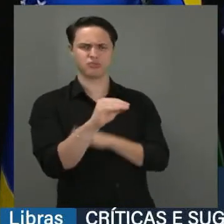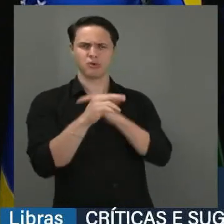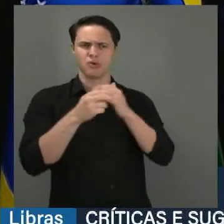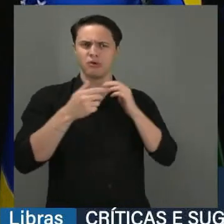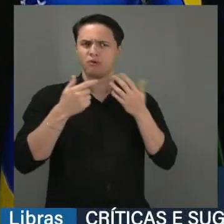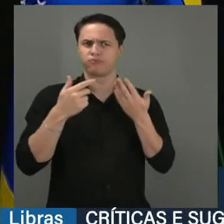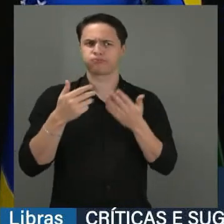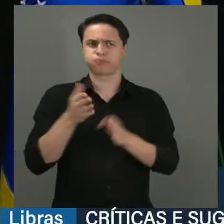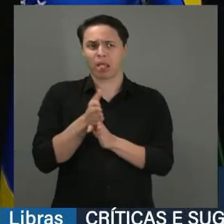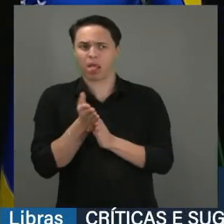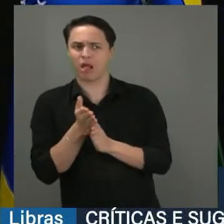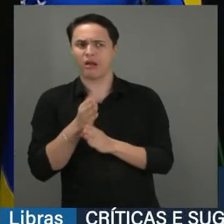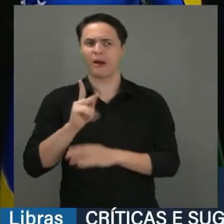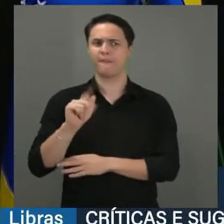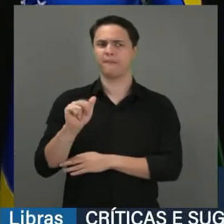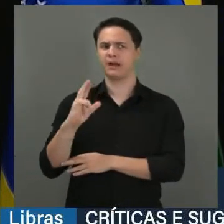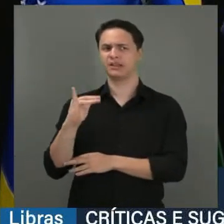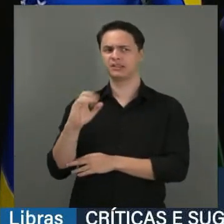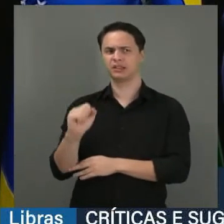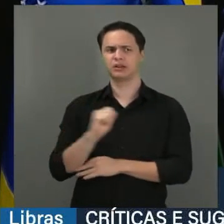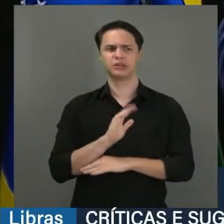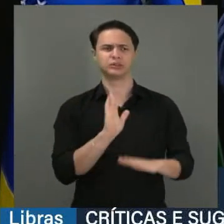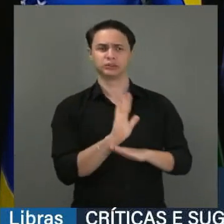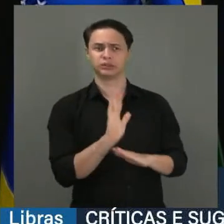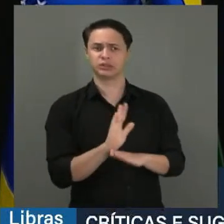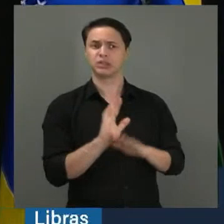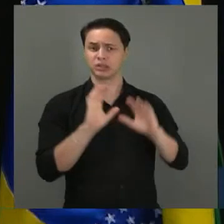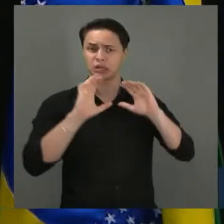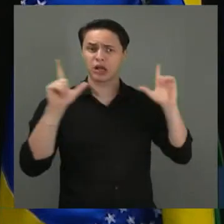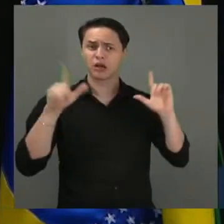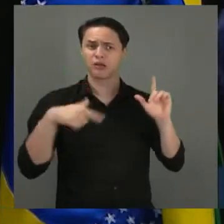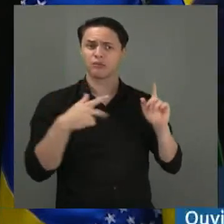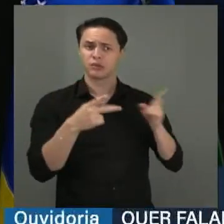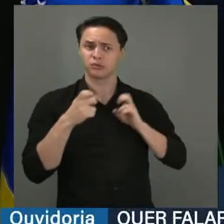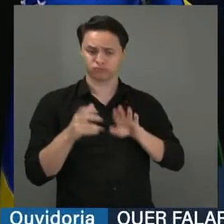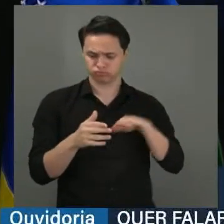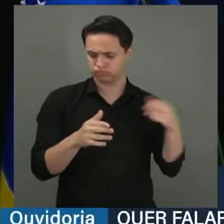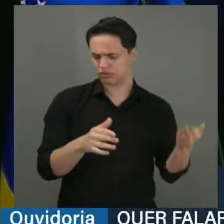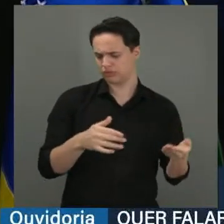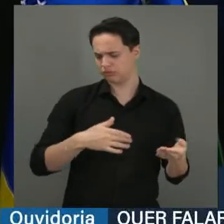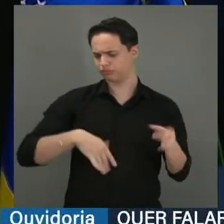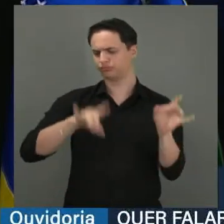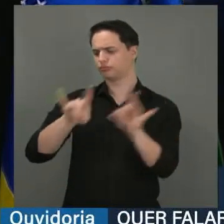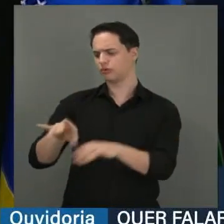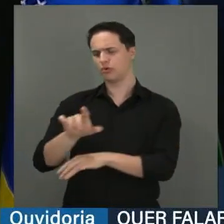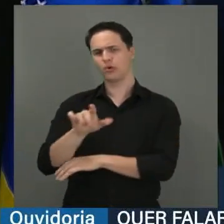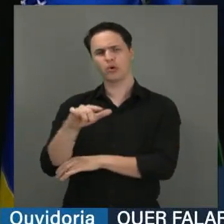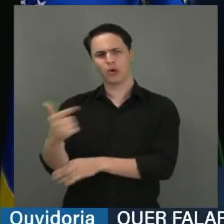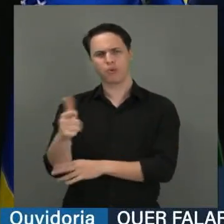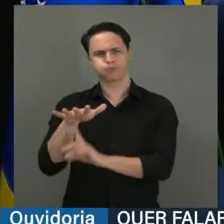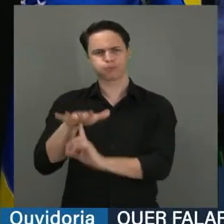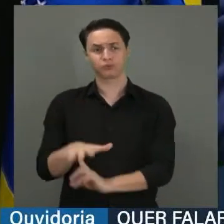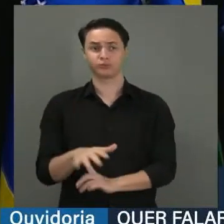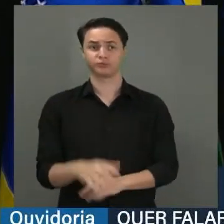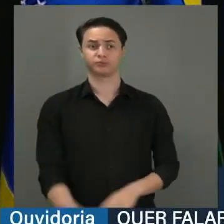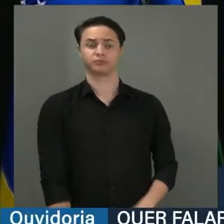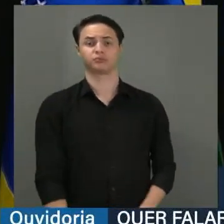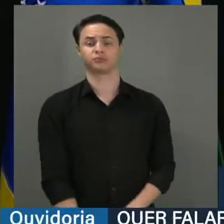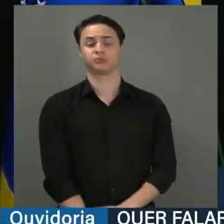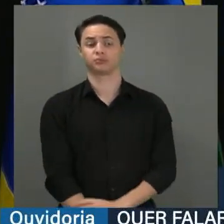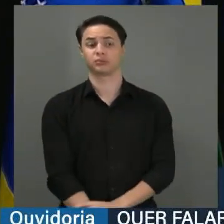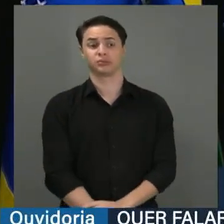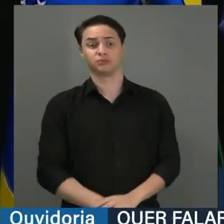absolutamente parciais, beneficiando explicitamente um dos lados e prejudicando abusivamente o